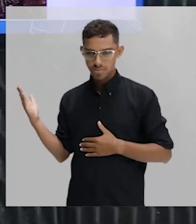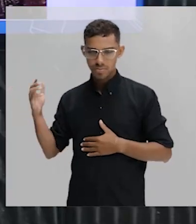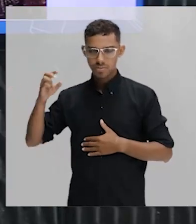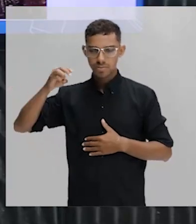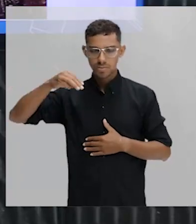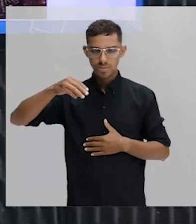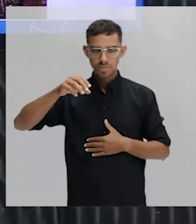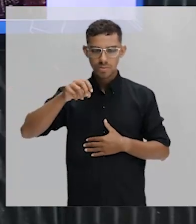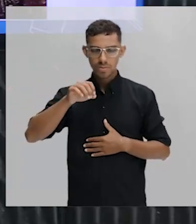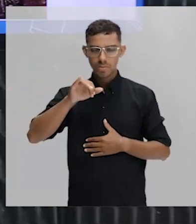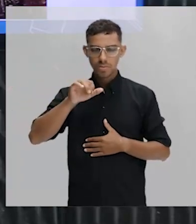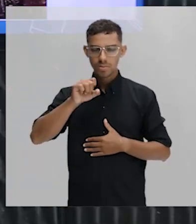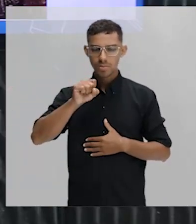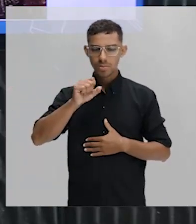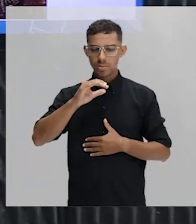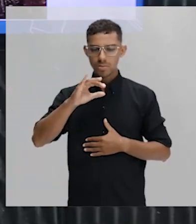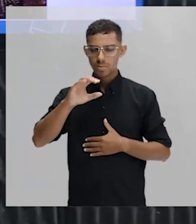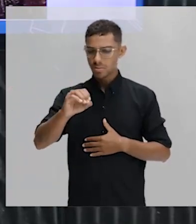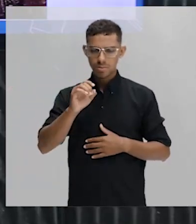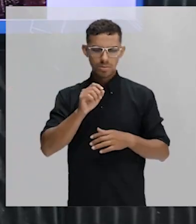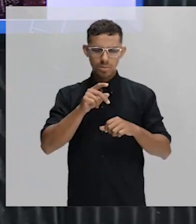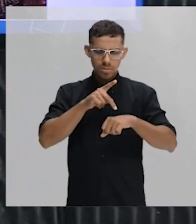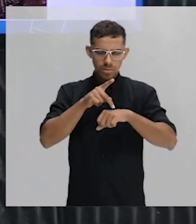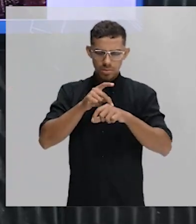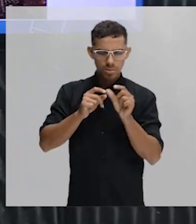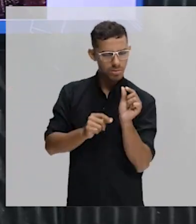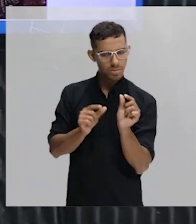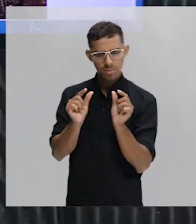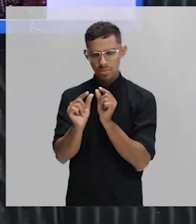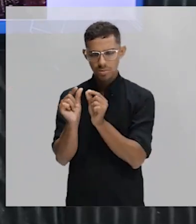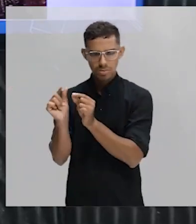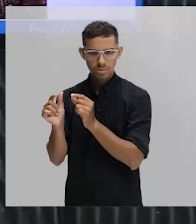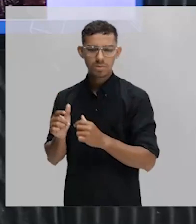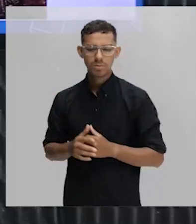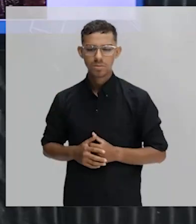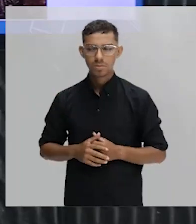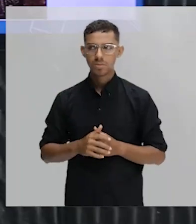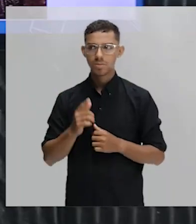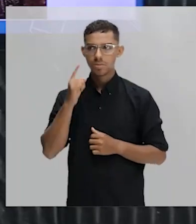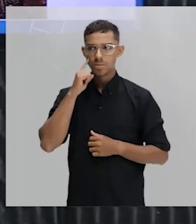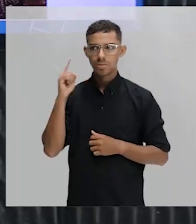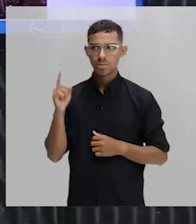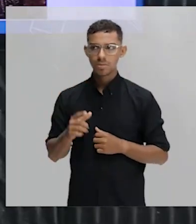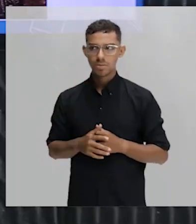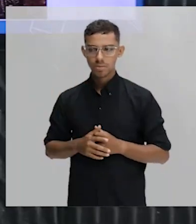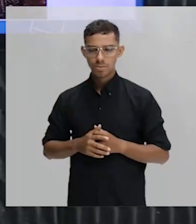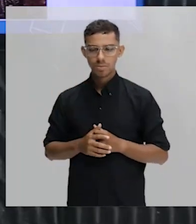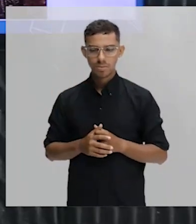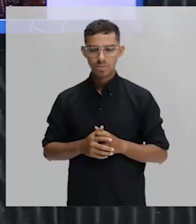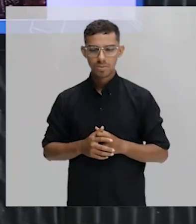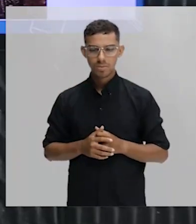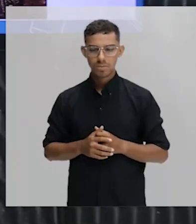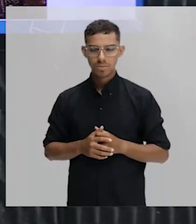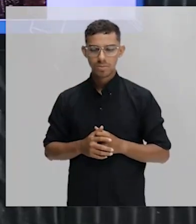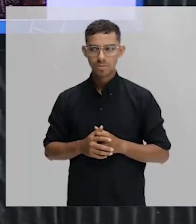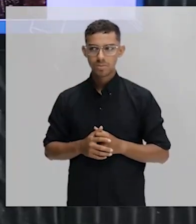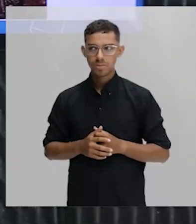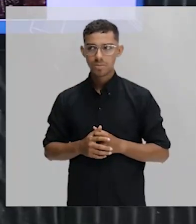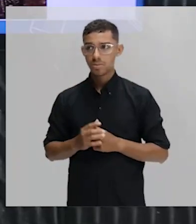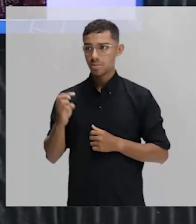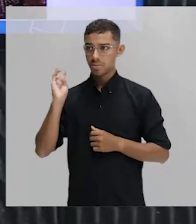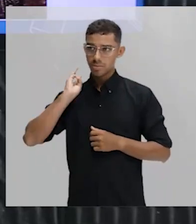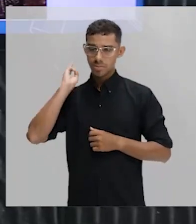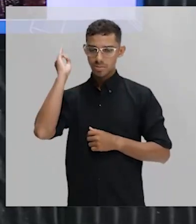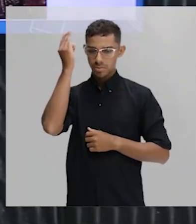Professor, mas isso não parece ter sido feito por pequenas pedras. Eu vou fazer um zoom para vocês terem uma noção. A Virgem Maria,